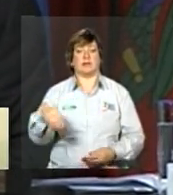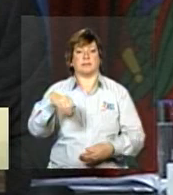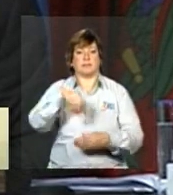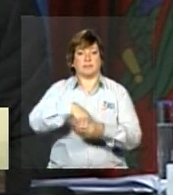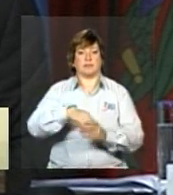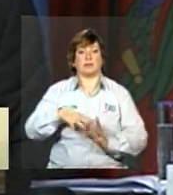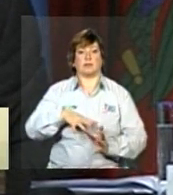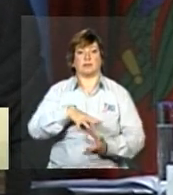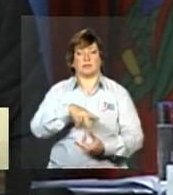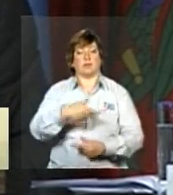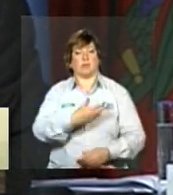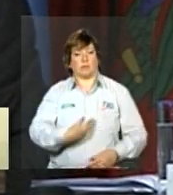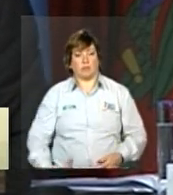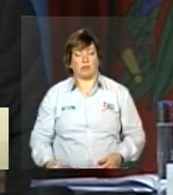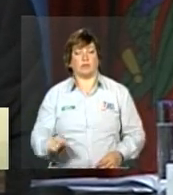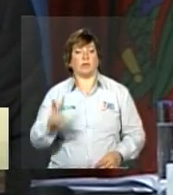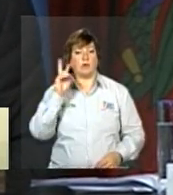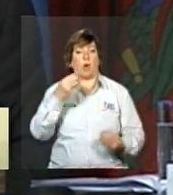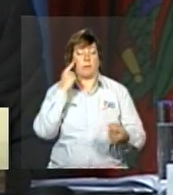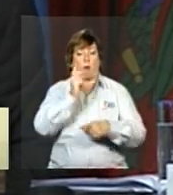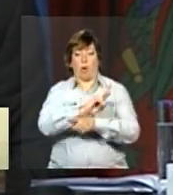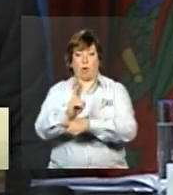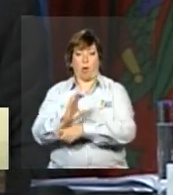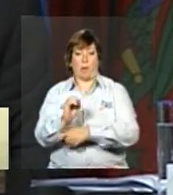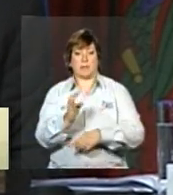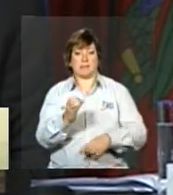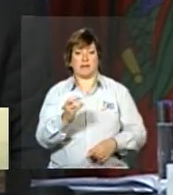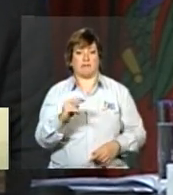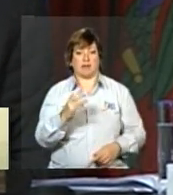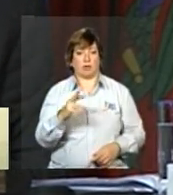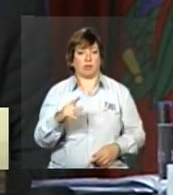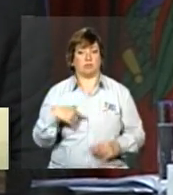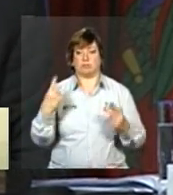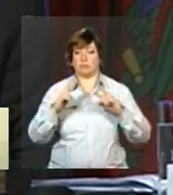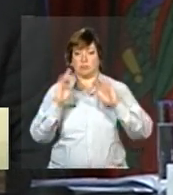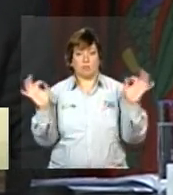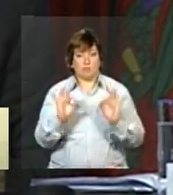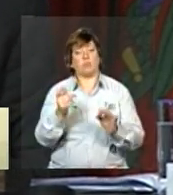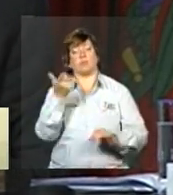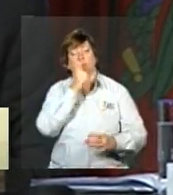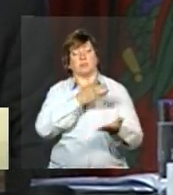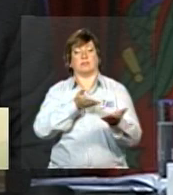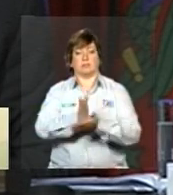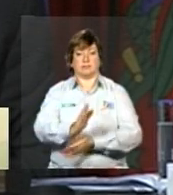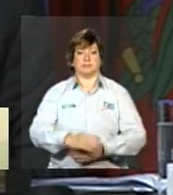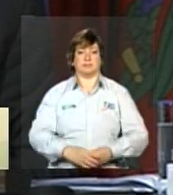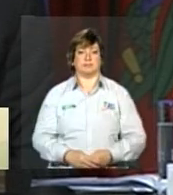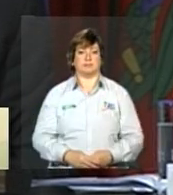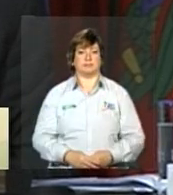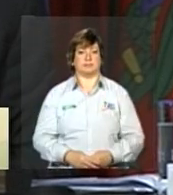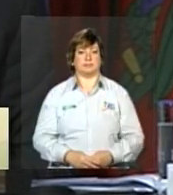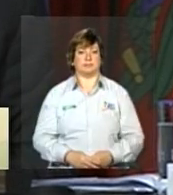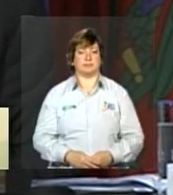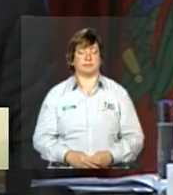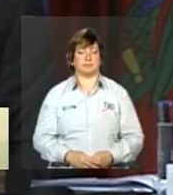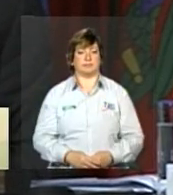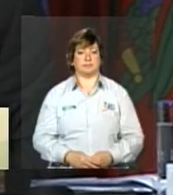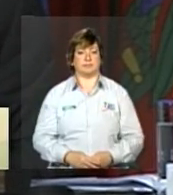para participar como observadores. Não ouço objeção, está decidido.